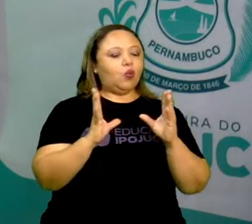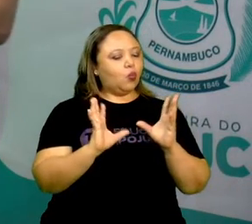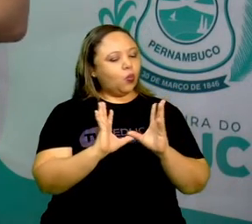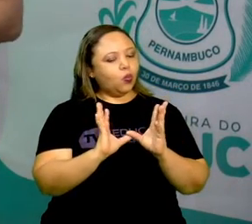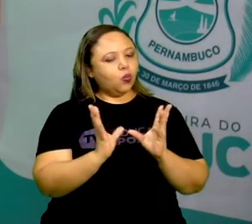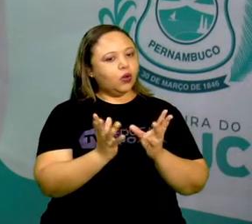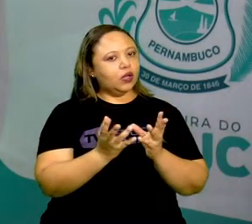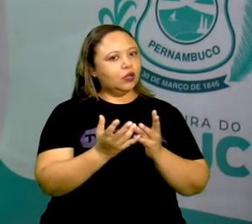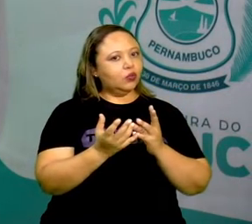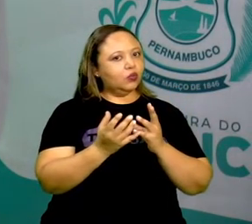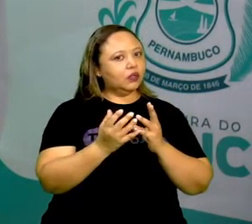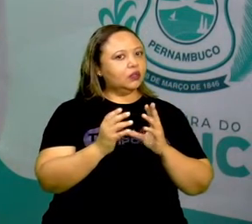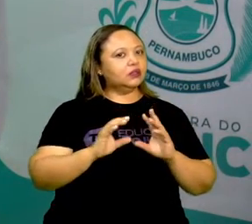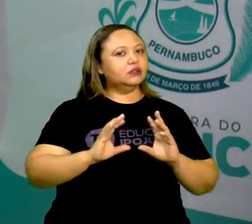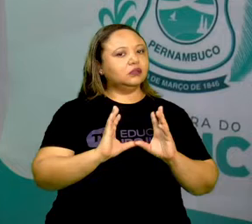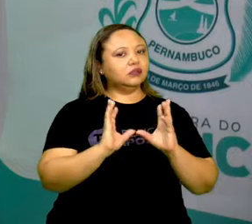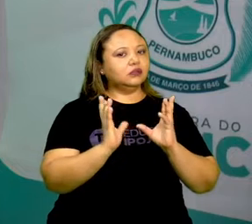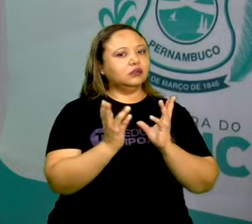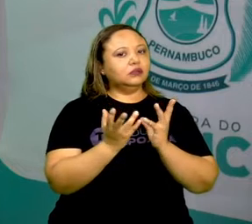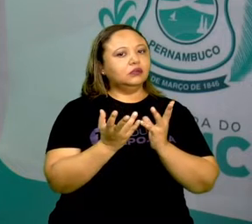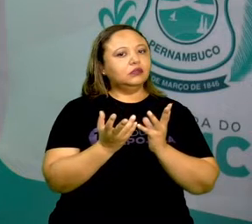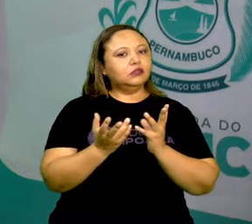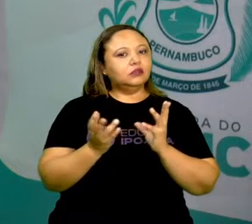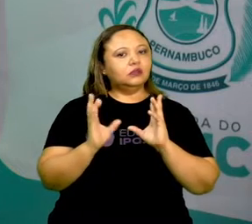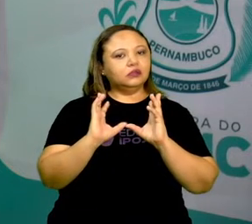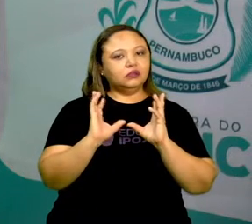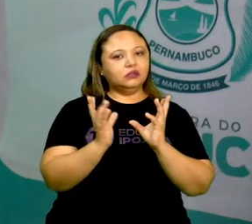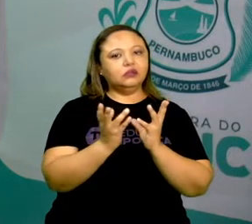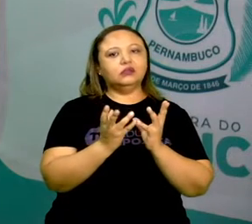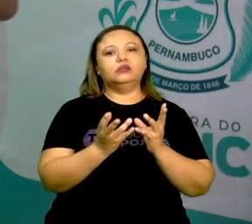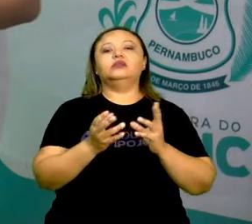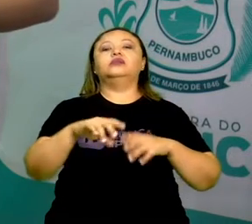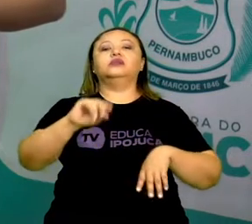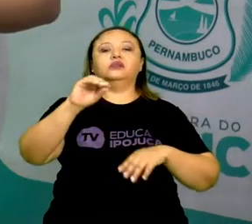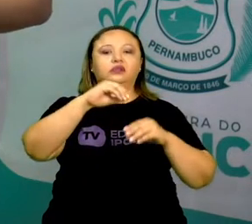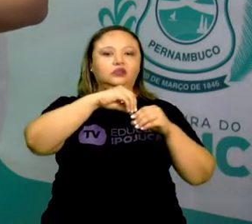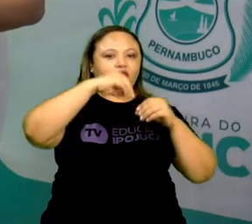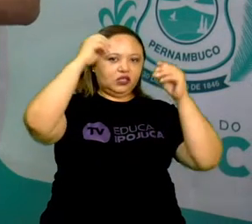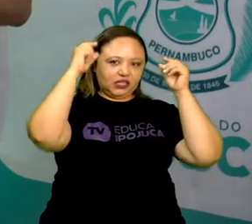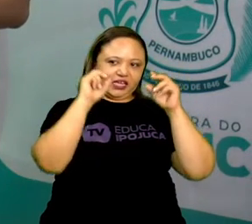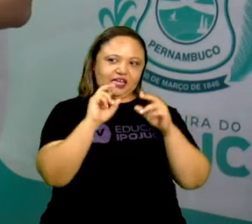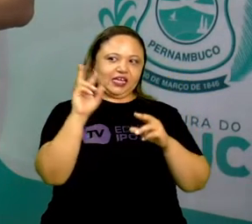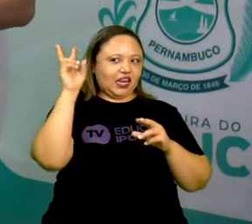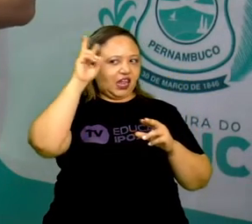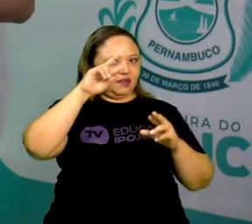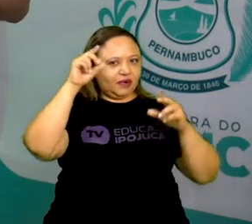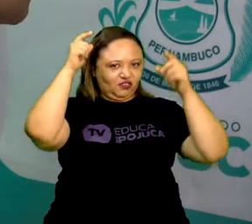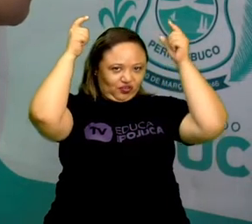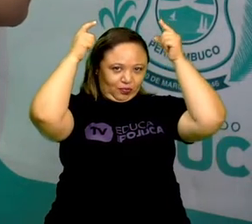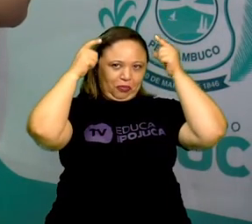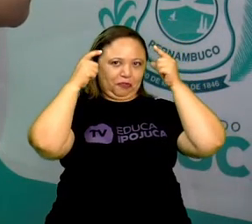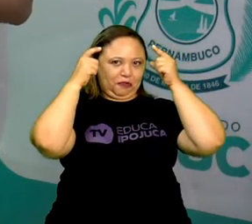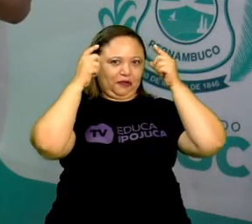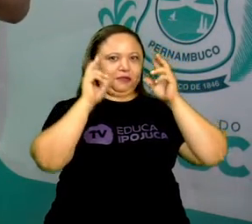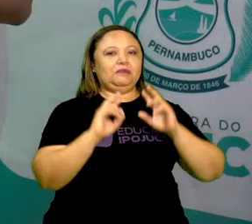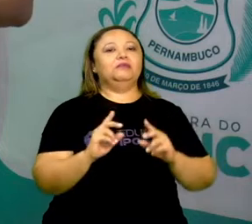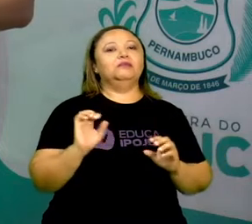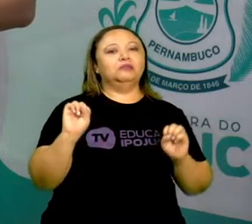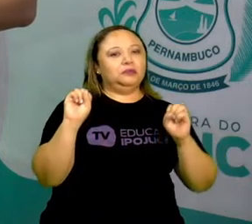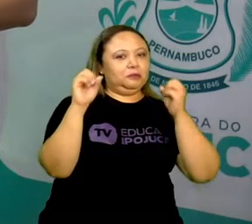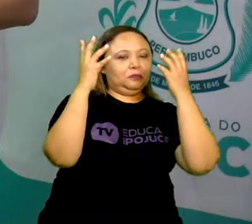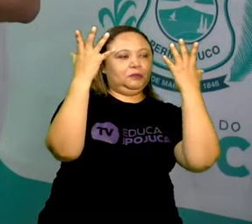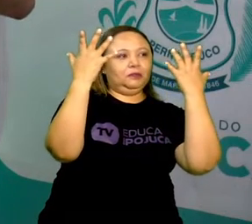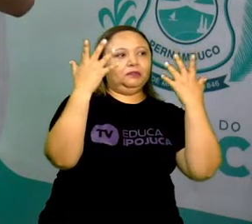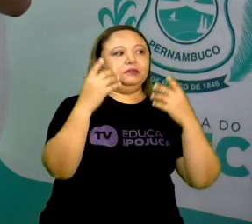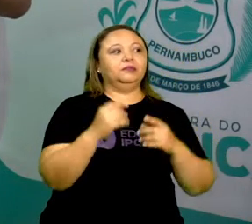arredondado, dando assim esse formatozinho que lembra o chapéuzinho de festa. Ou também